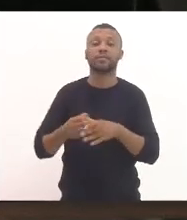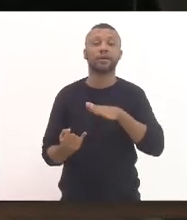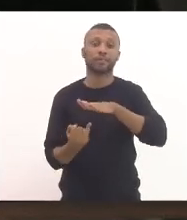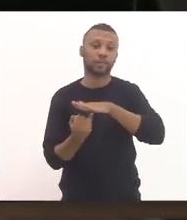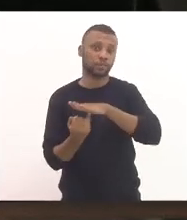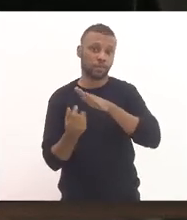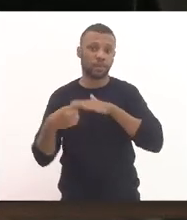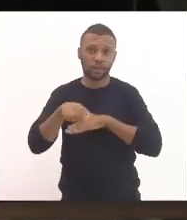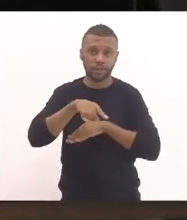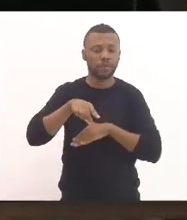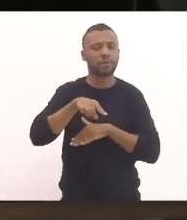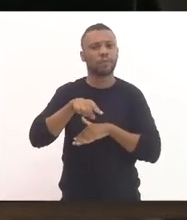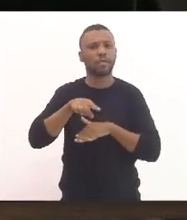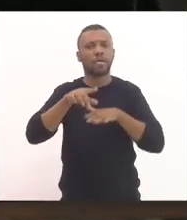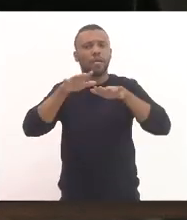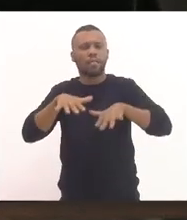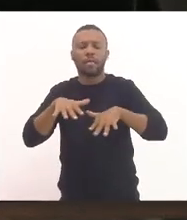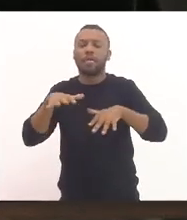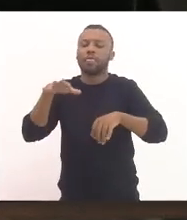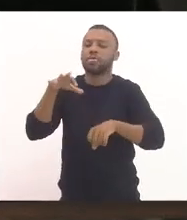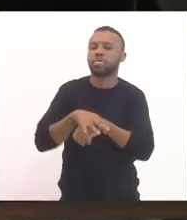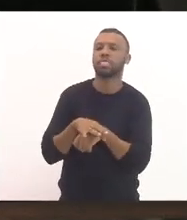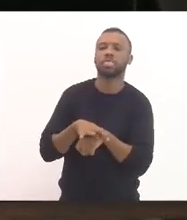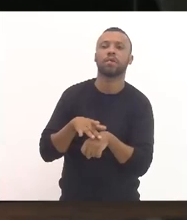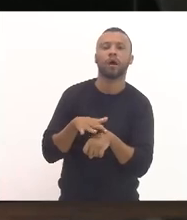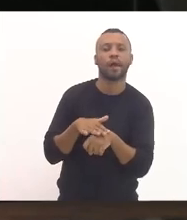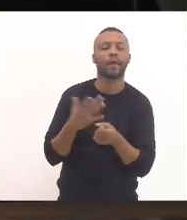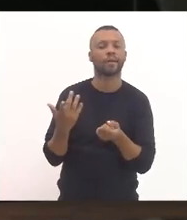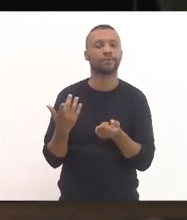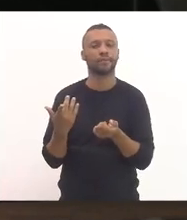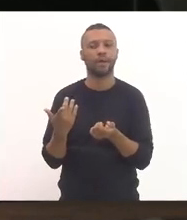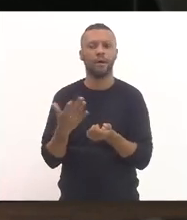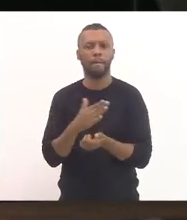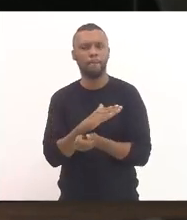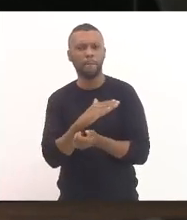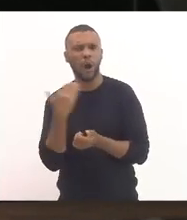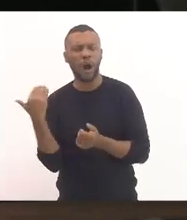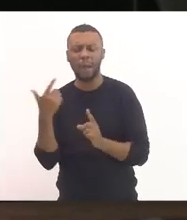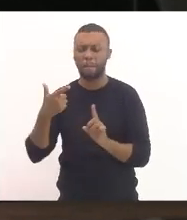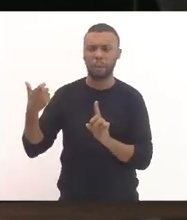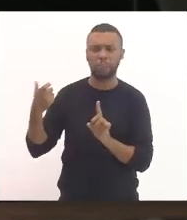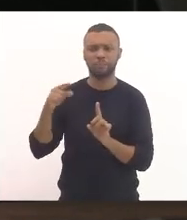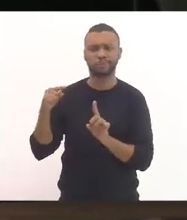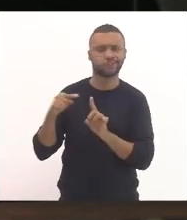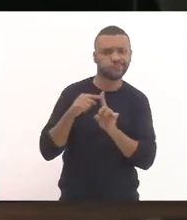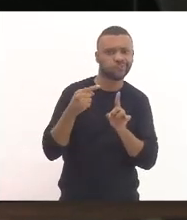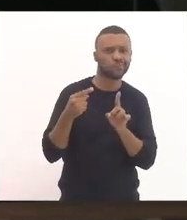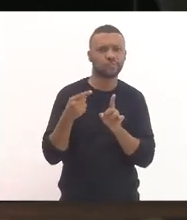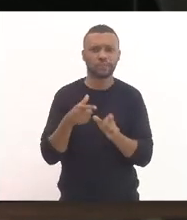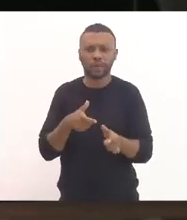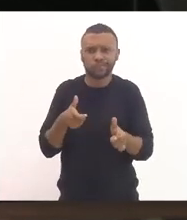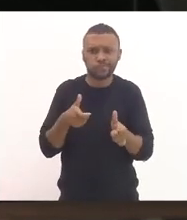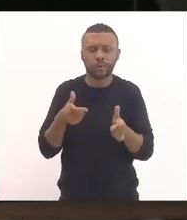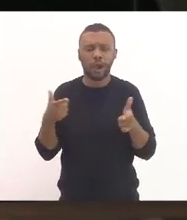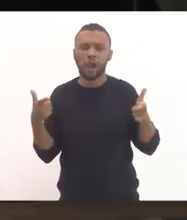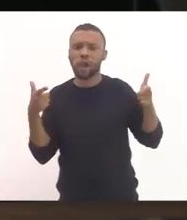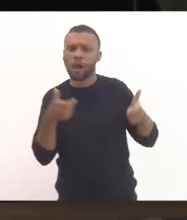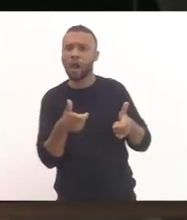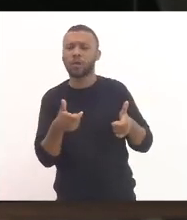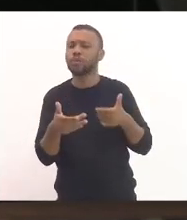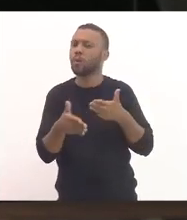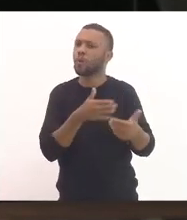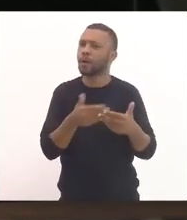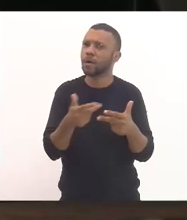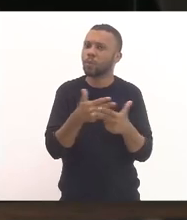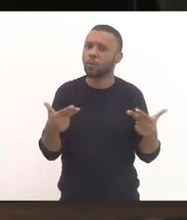e ali muito deles ficam ali doente perto em sua vida baleado em operação em assalto seja o que